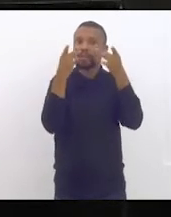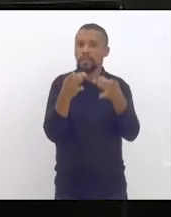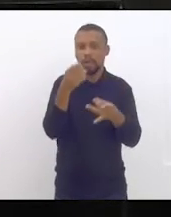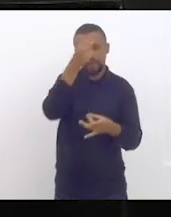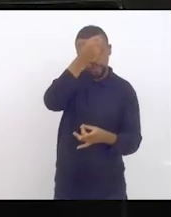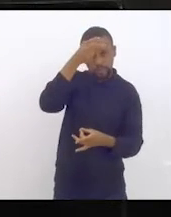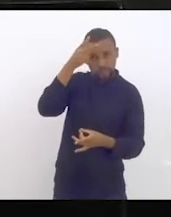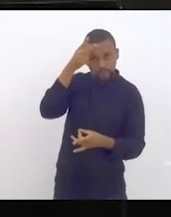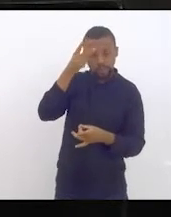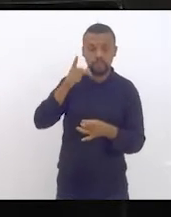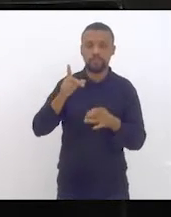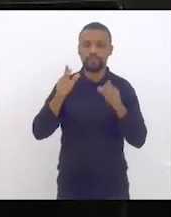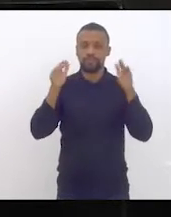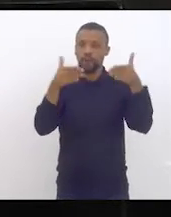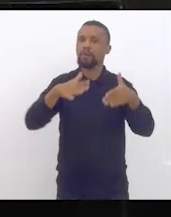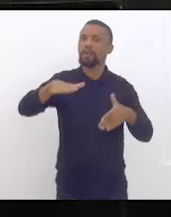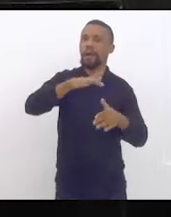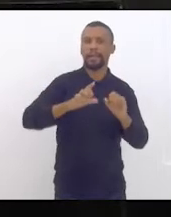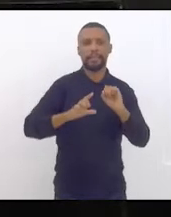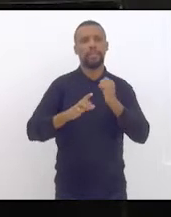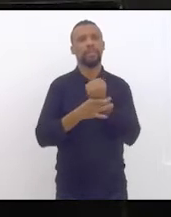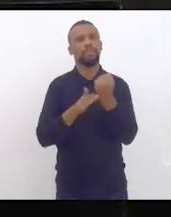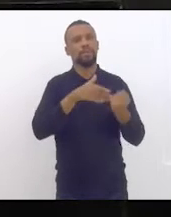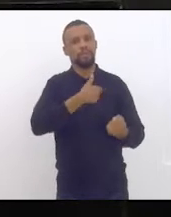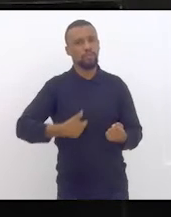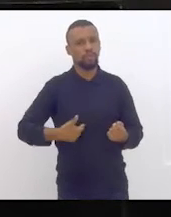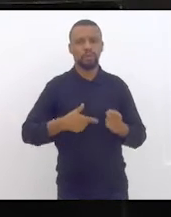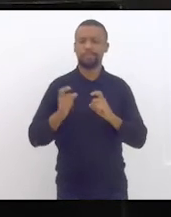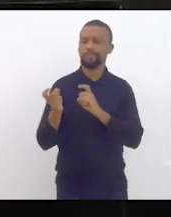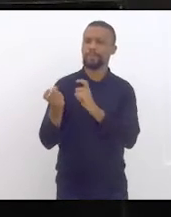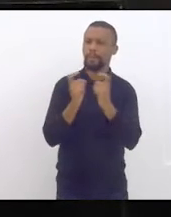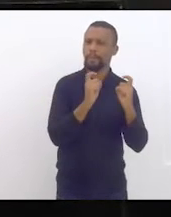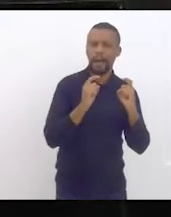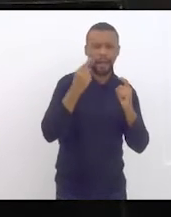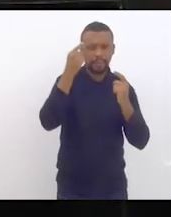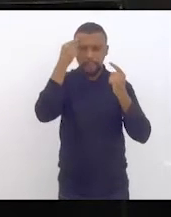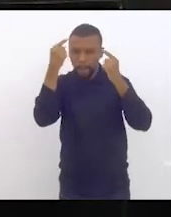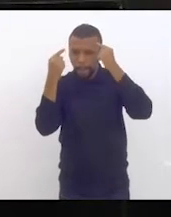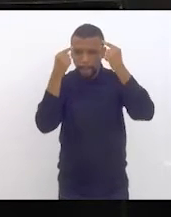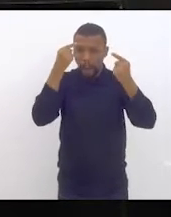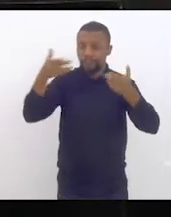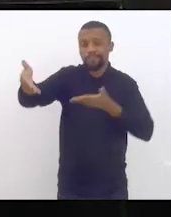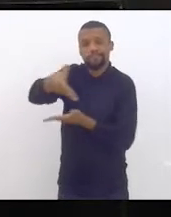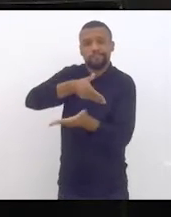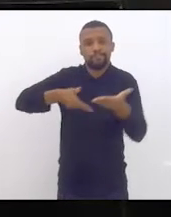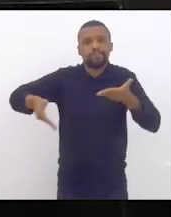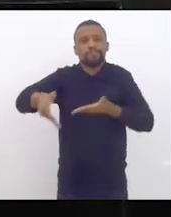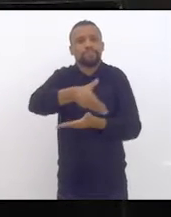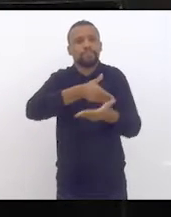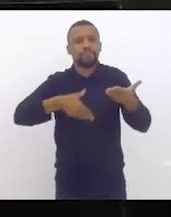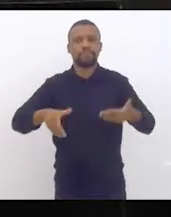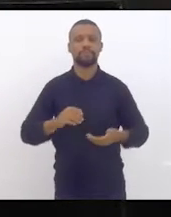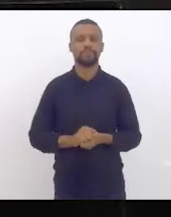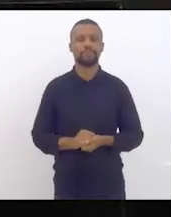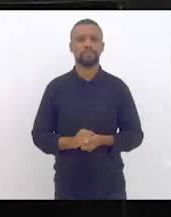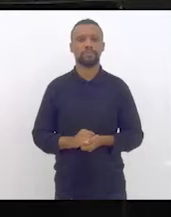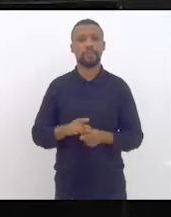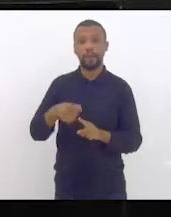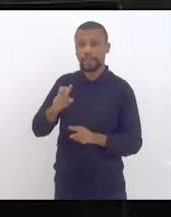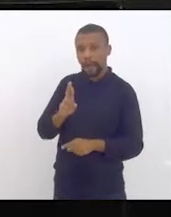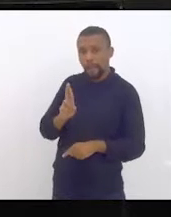com a segurança pública promovendo debates e trocas de ideias com a representação